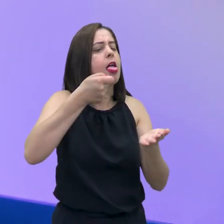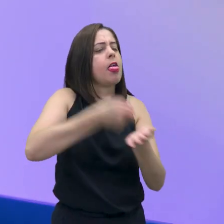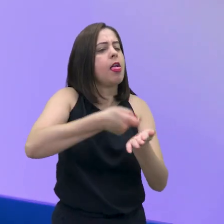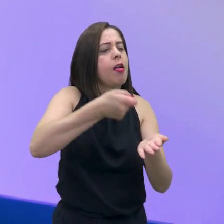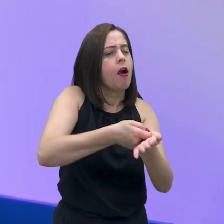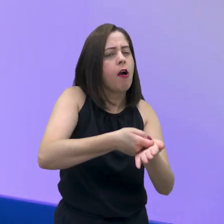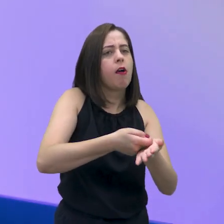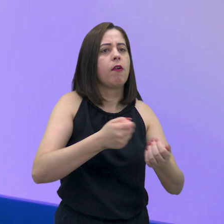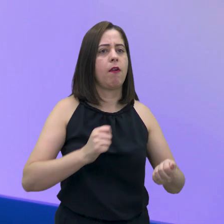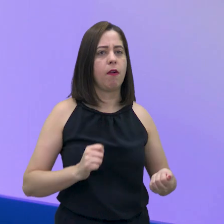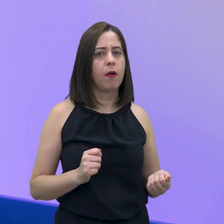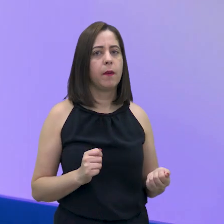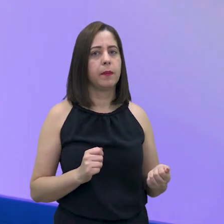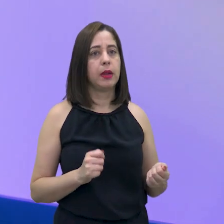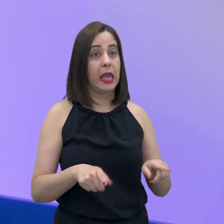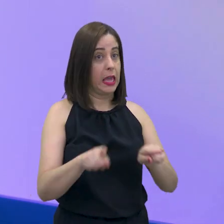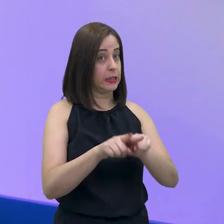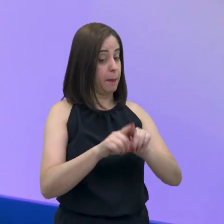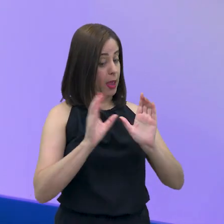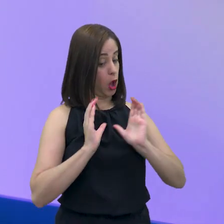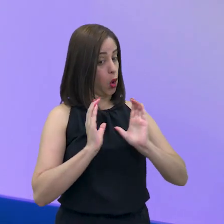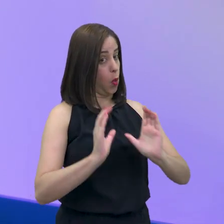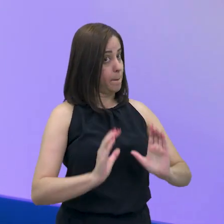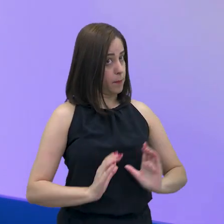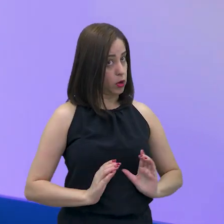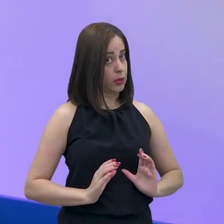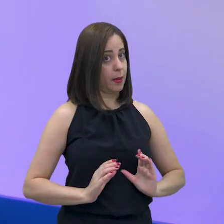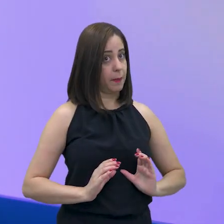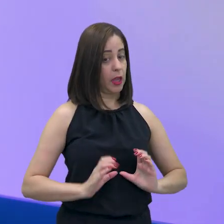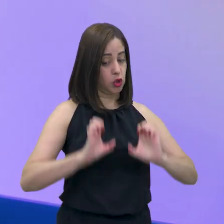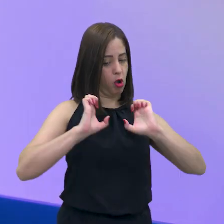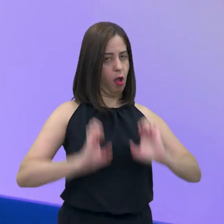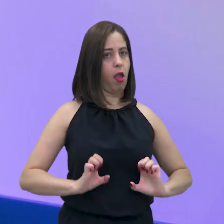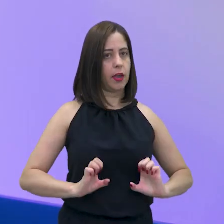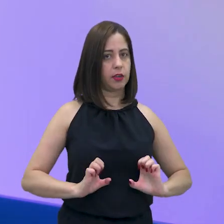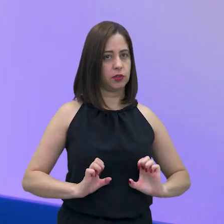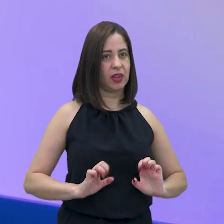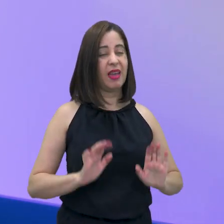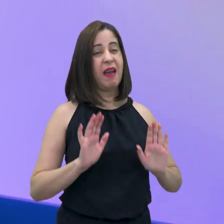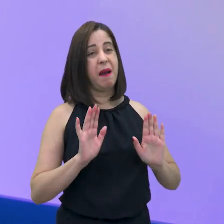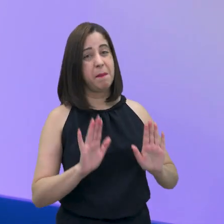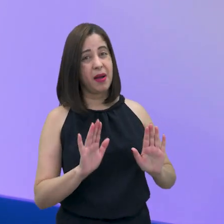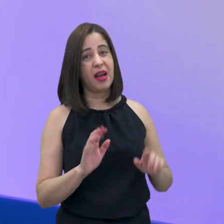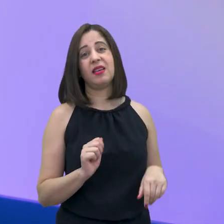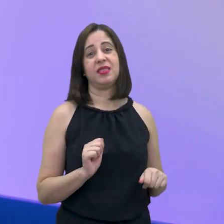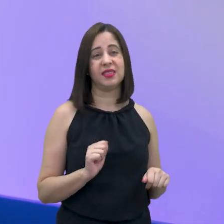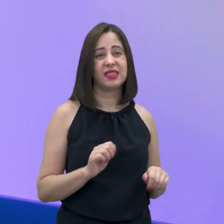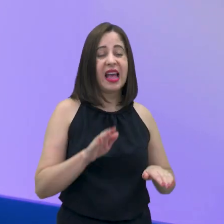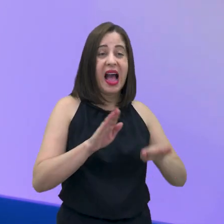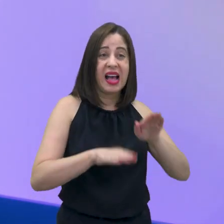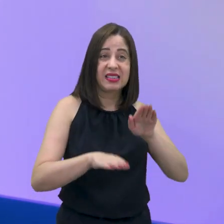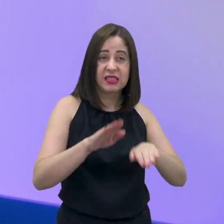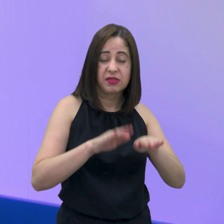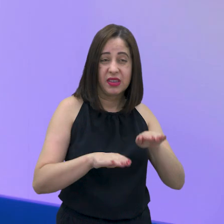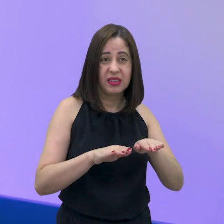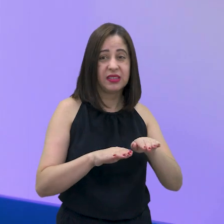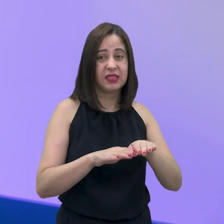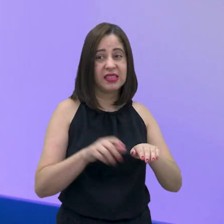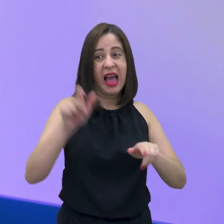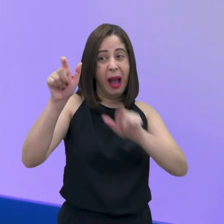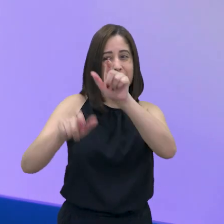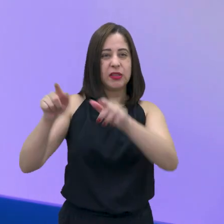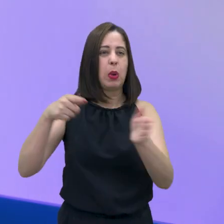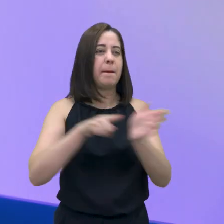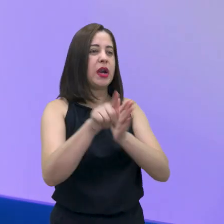de exigência de moralidade, de probidade. Agora, se for um pedido em relação a acesso de